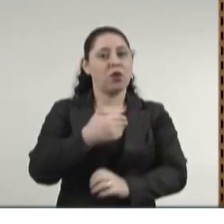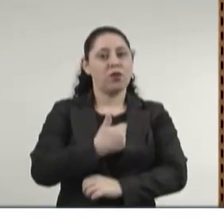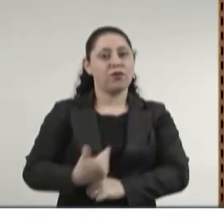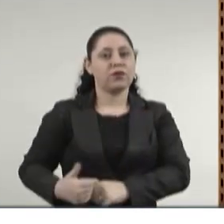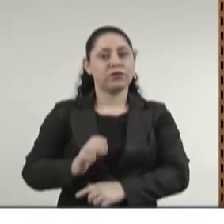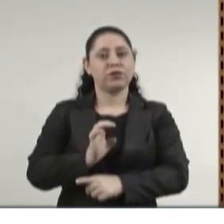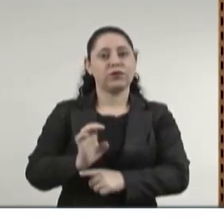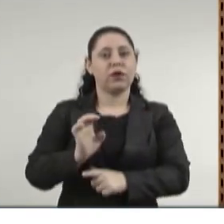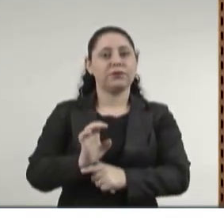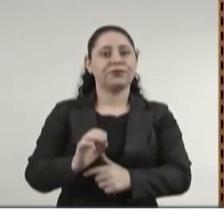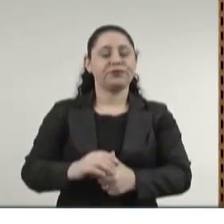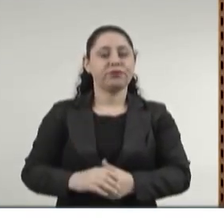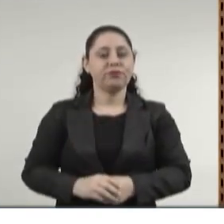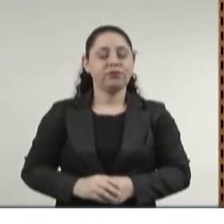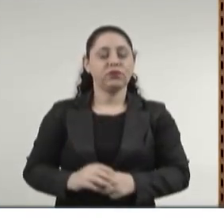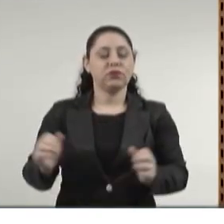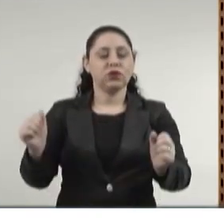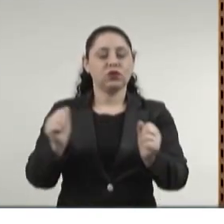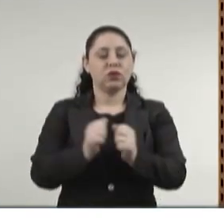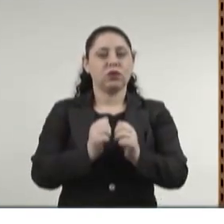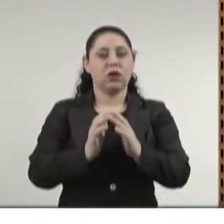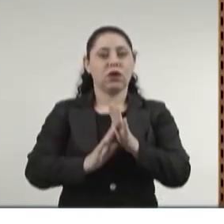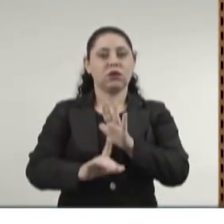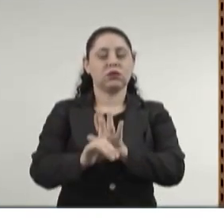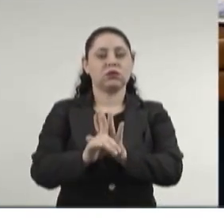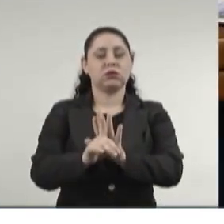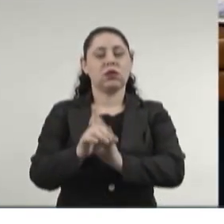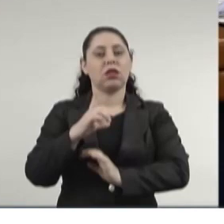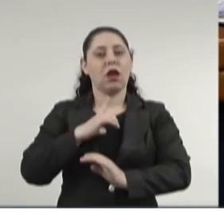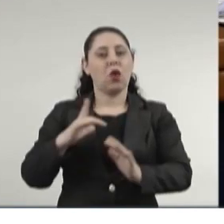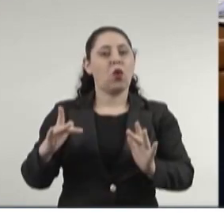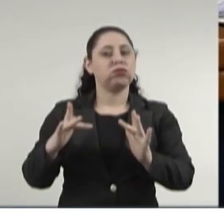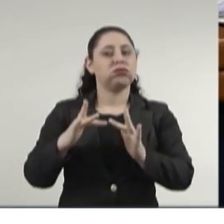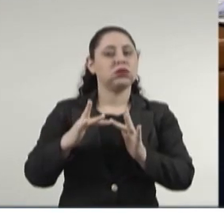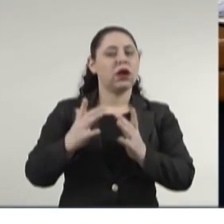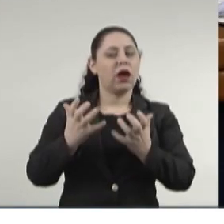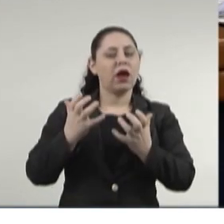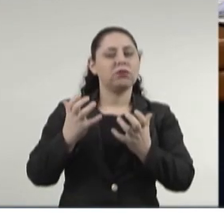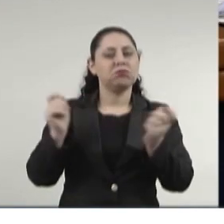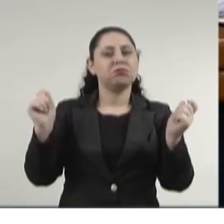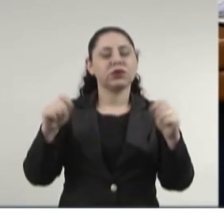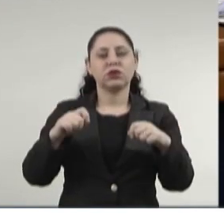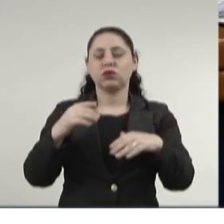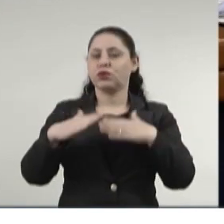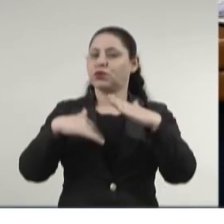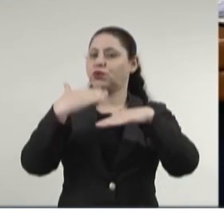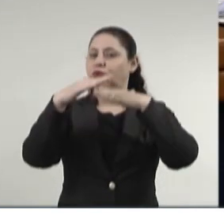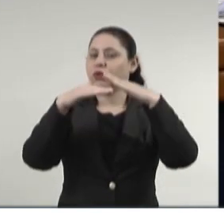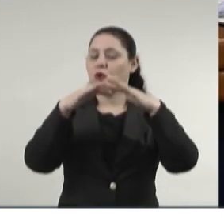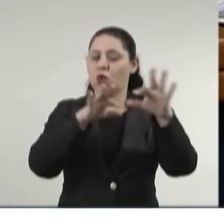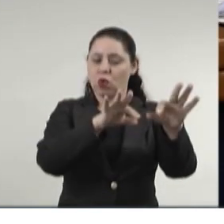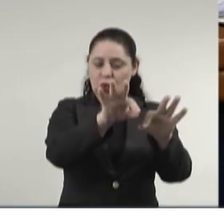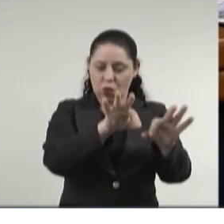Estado, né? E junto com essa casa temos condições de avançar no zoneamento ecológico e